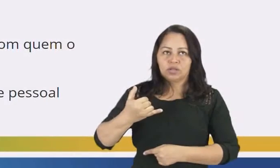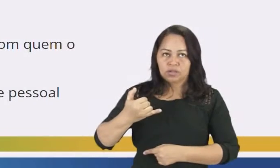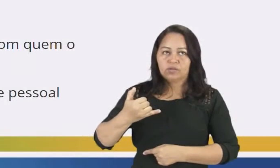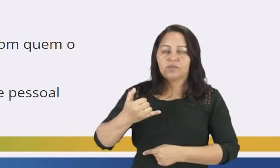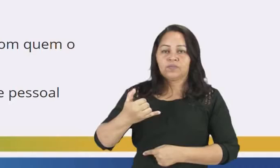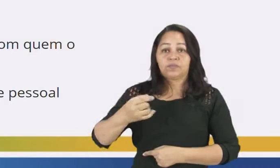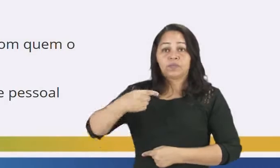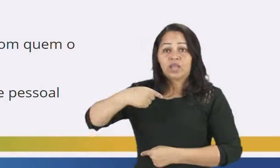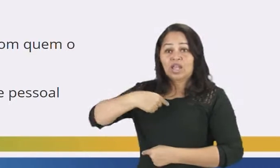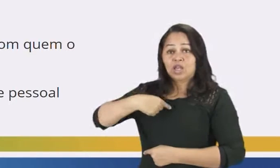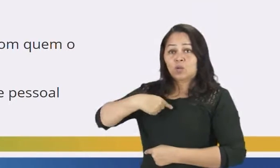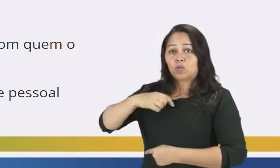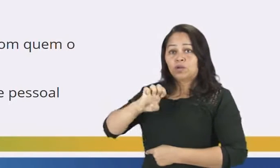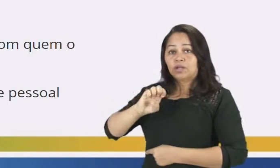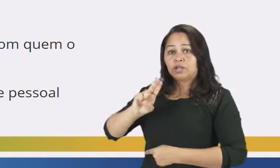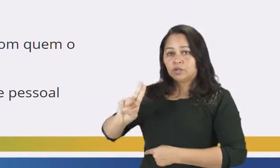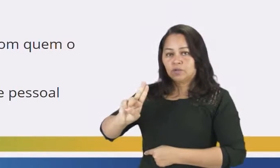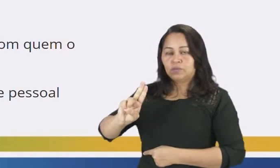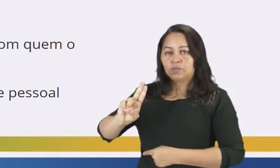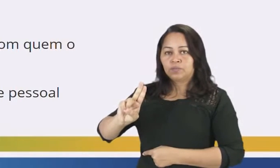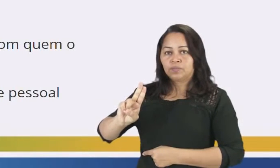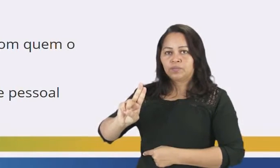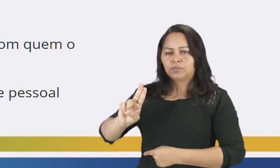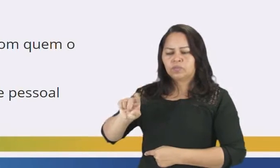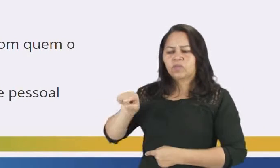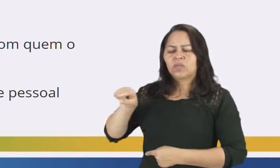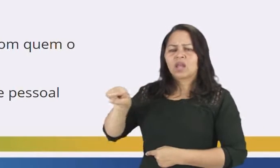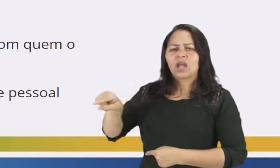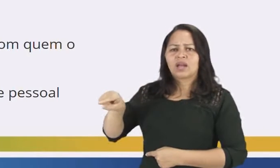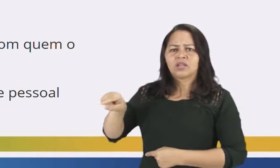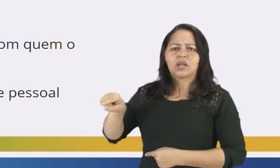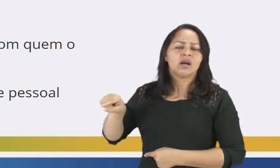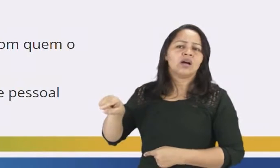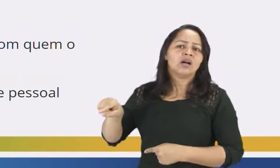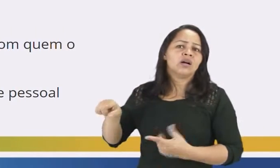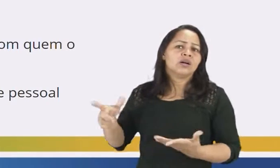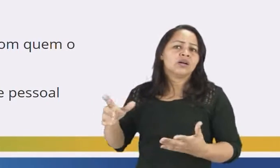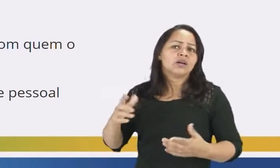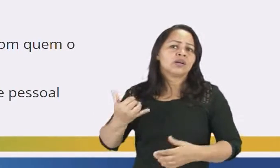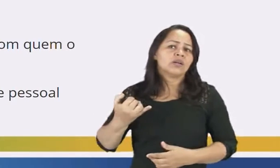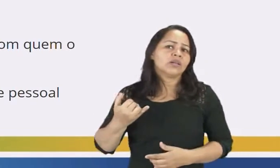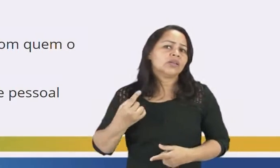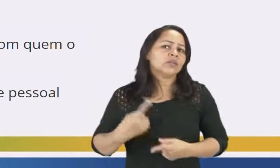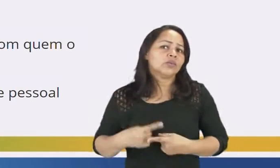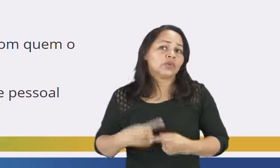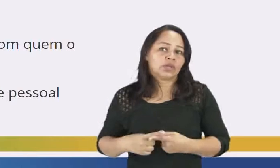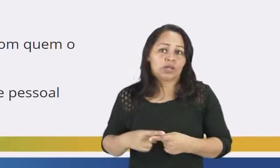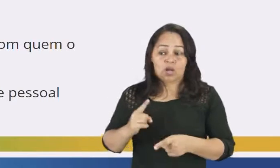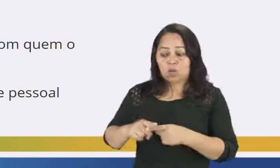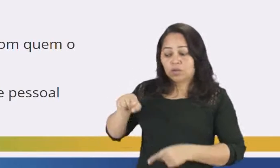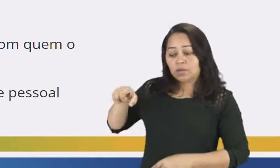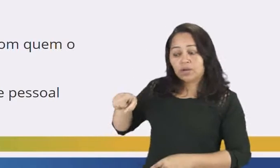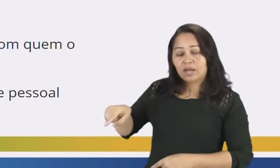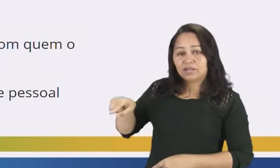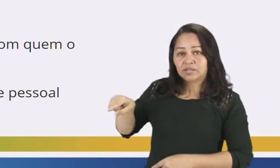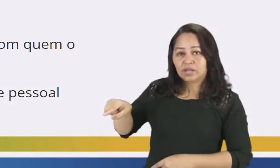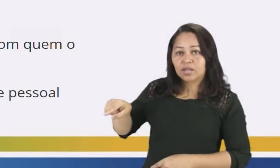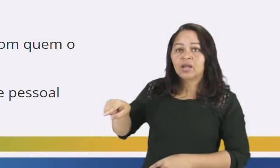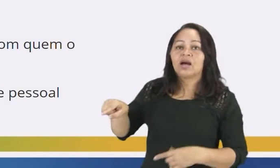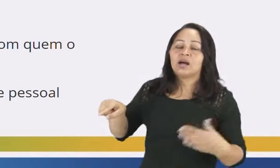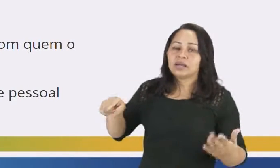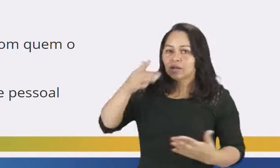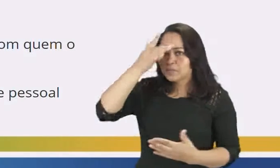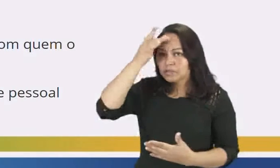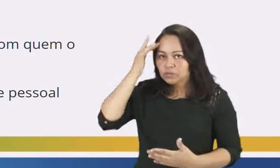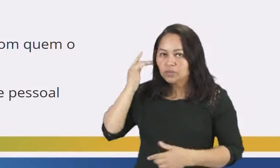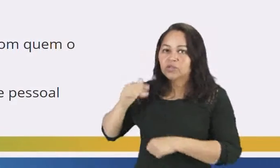o comentário dessa questão. Essa caneta, por quê? Eu vou utilizar o essa ali, porque ela está mais próxima da pessoa com quem o interlocutor